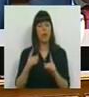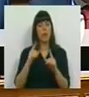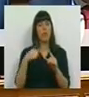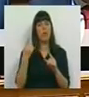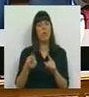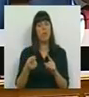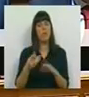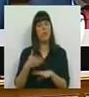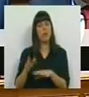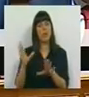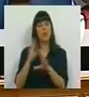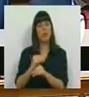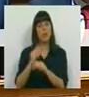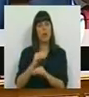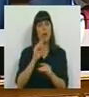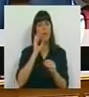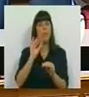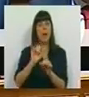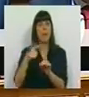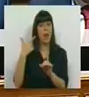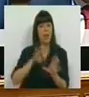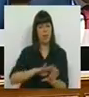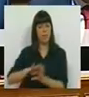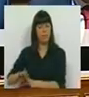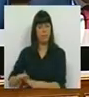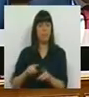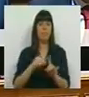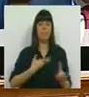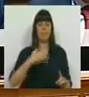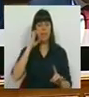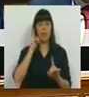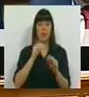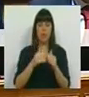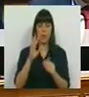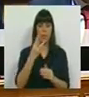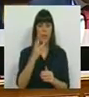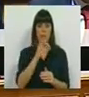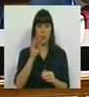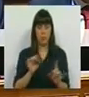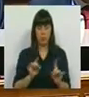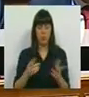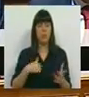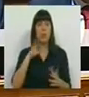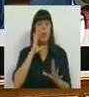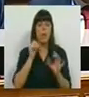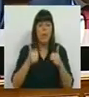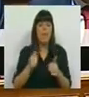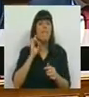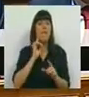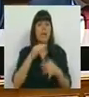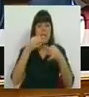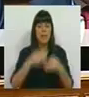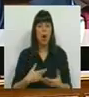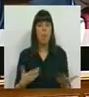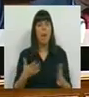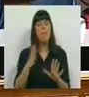excluindo a operação extraordinária do BANIF, terá um déficit não superior a 3%. Não sabemos exatamente ainda o valor,